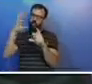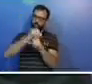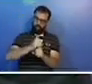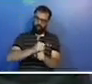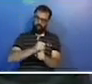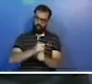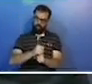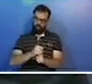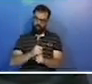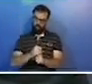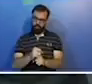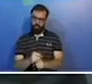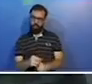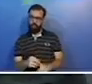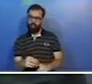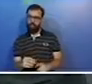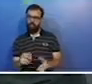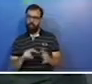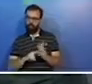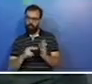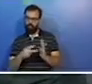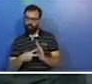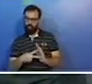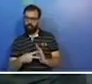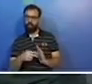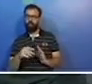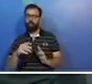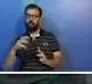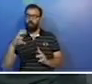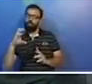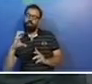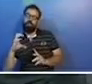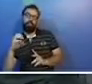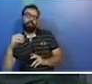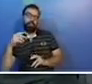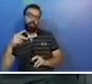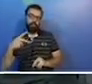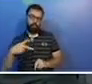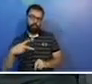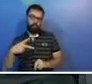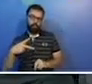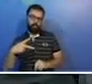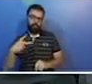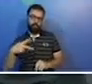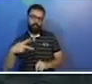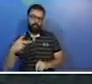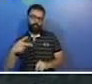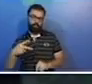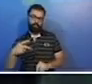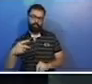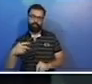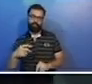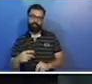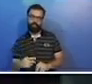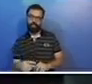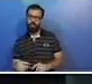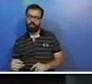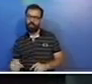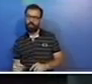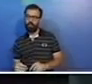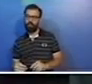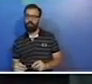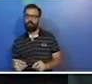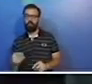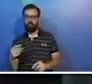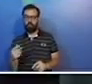ele come um herbívoro, ele é o segundo consumidor secundário? Até aí, beleza. Quando